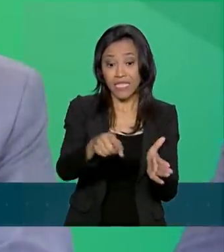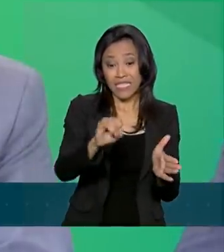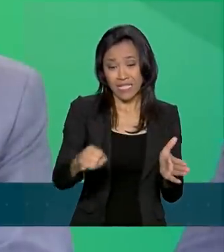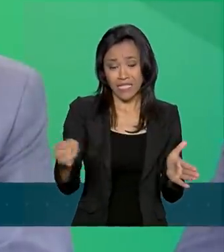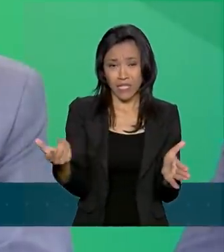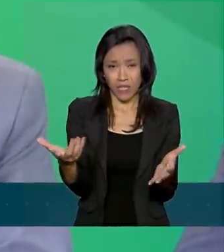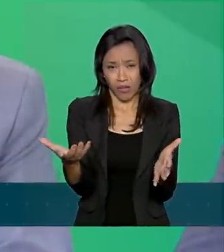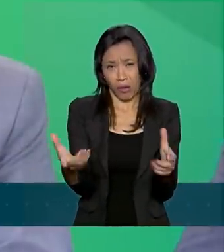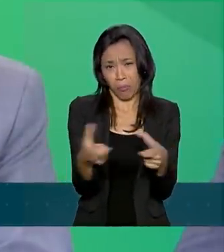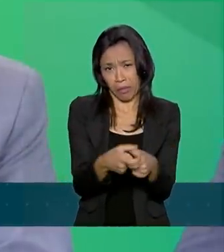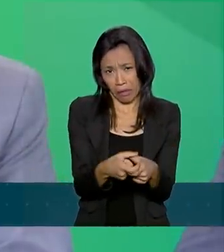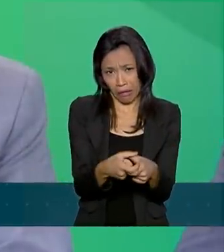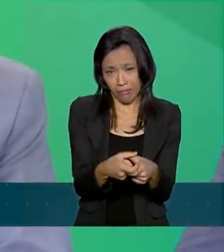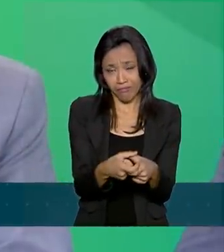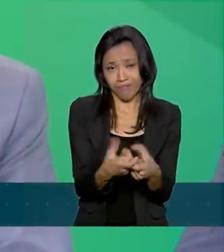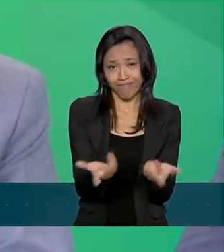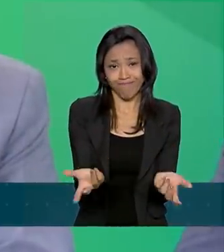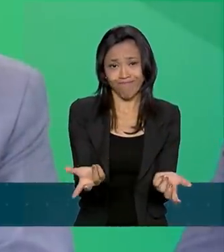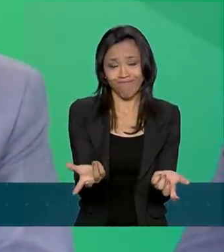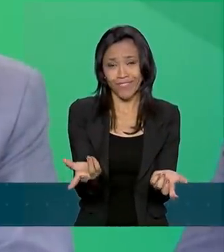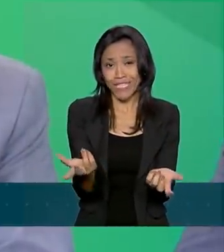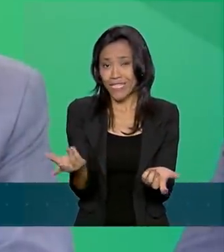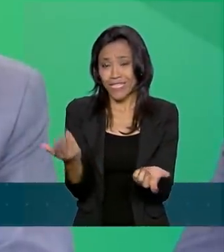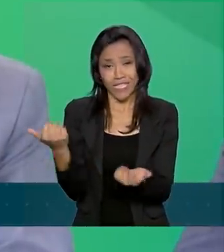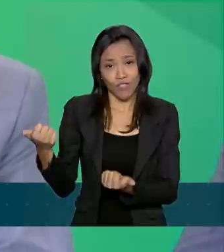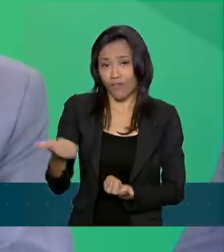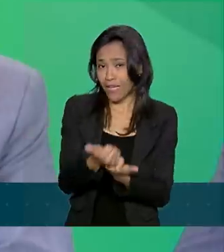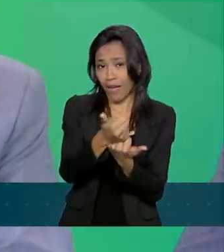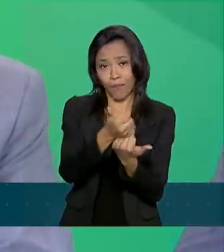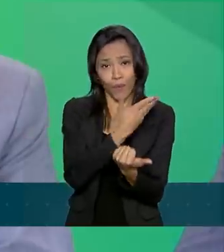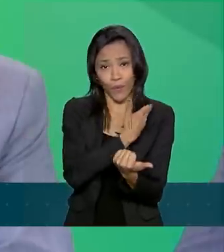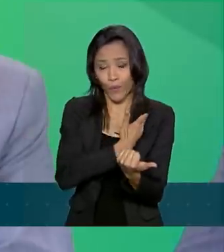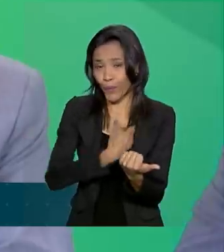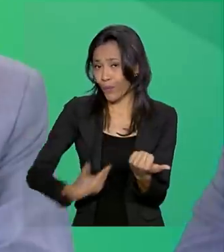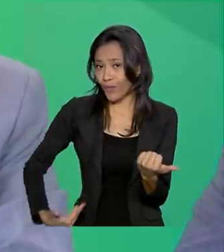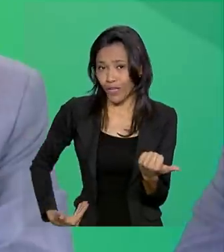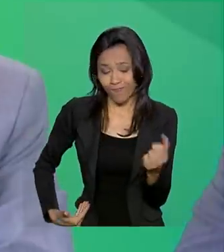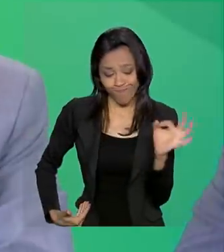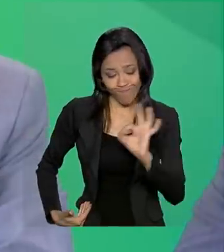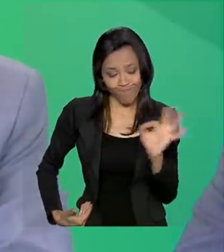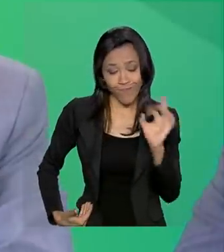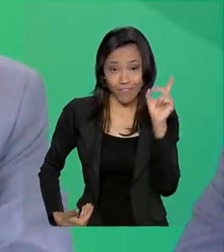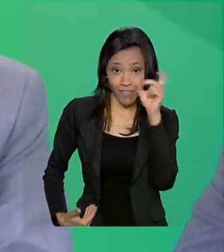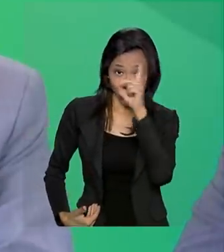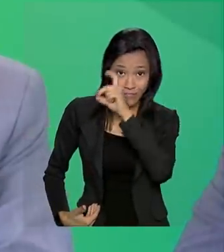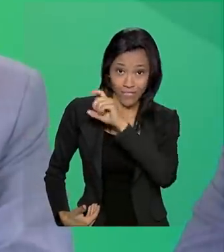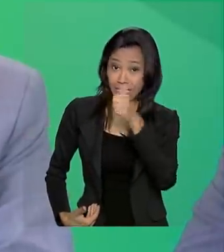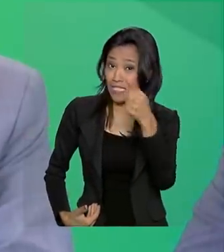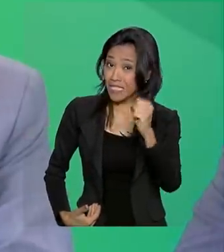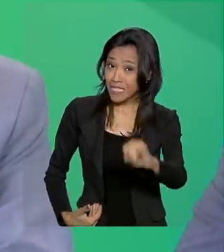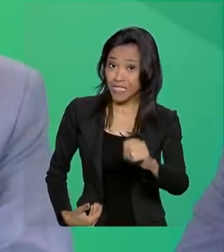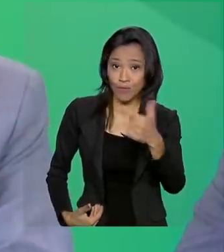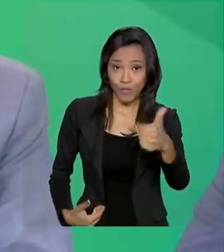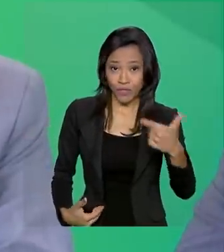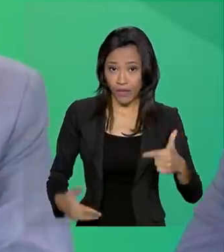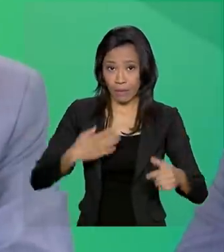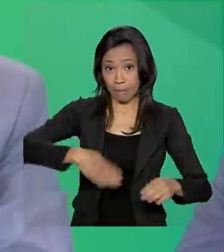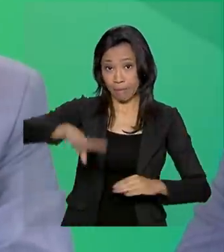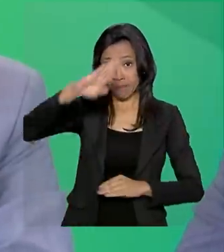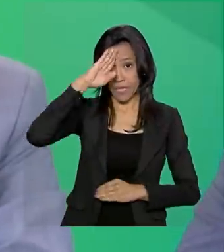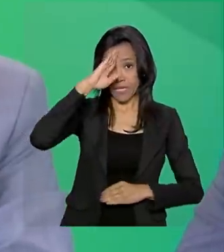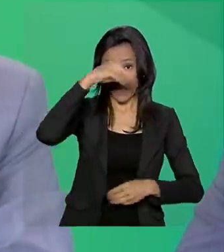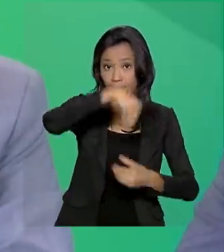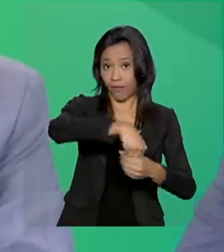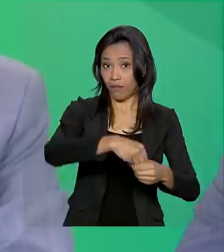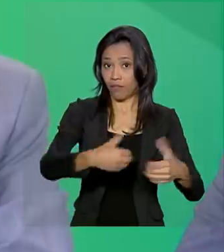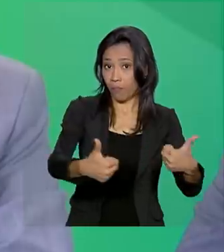governador não vai dar apoio nenhum, fica mais difícil. Porque se eu não tiver militares das forças armadas à disposição naquele município, eu